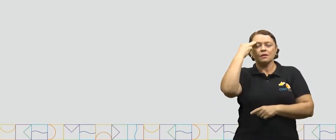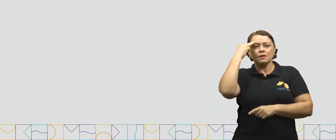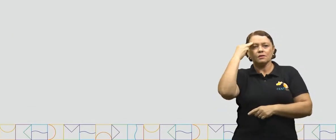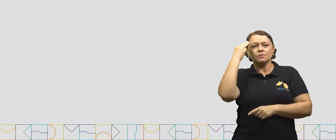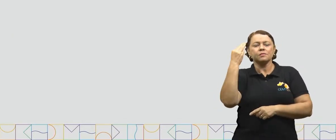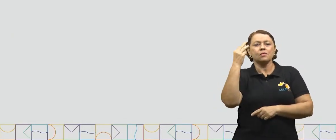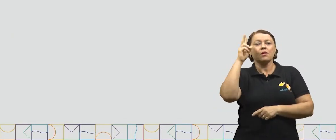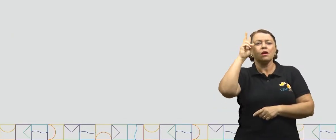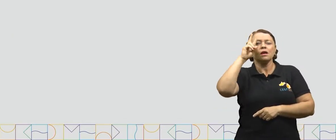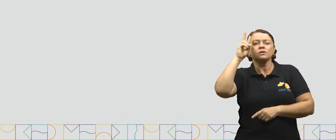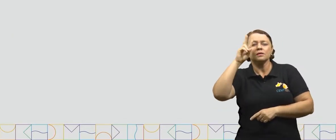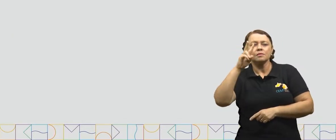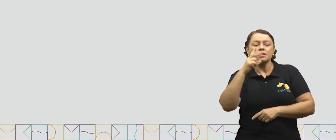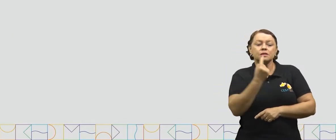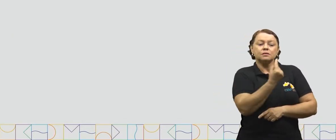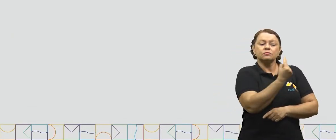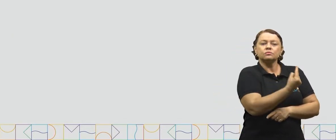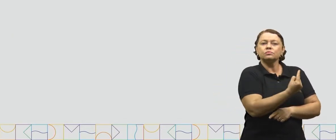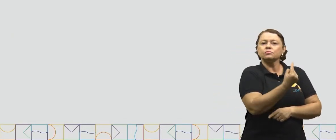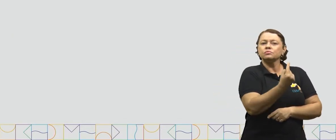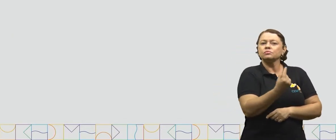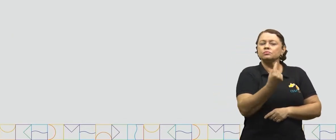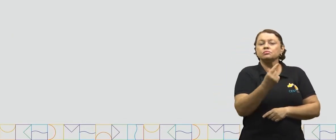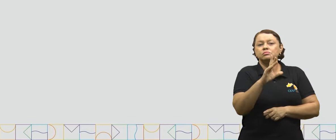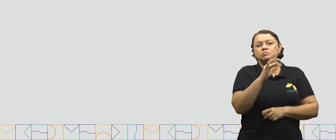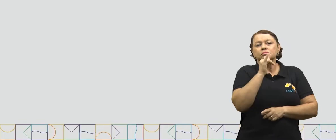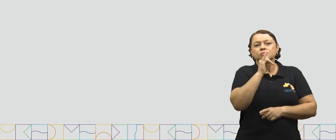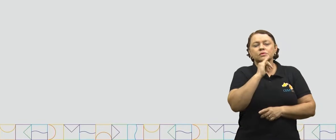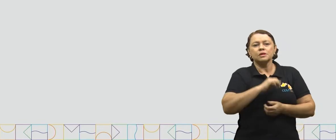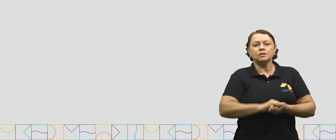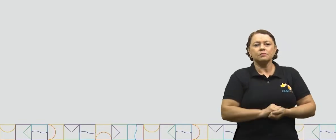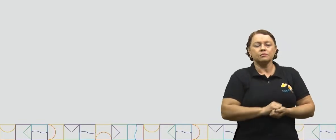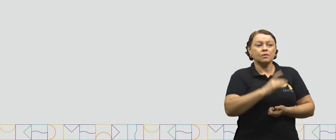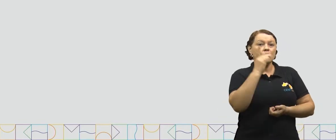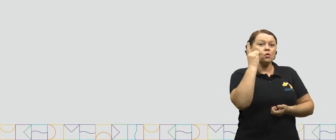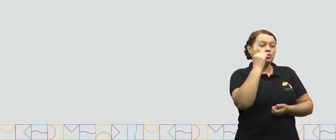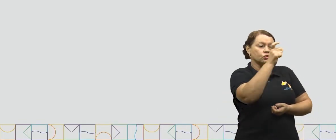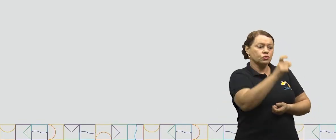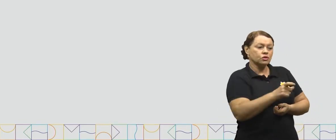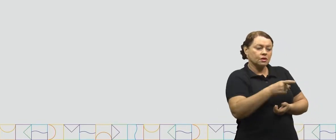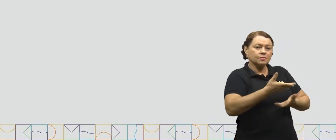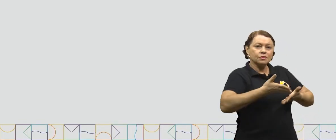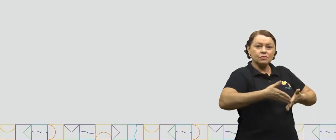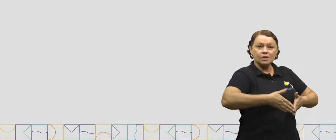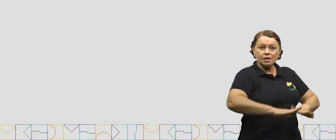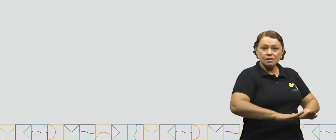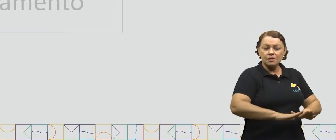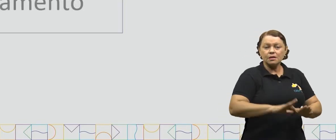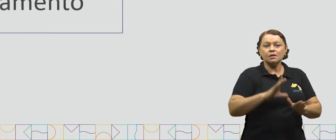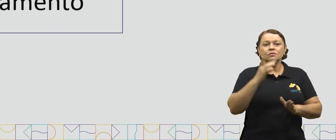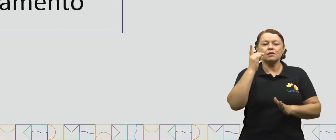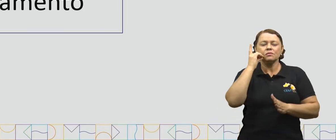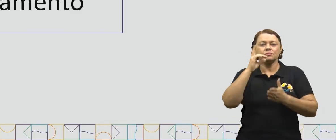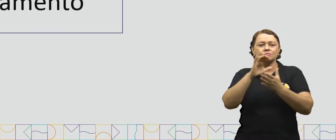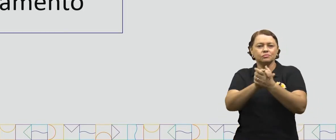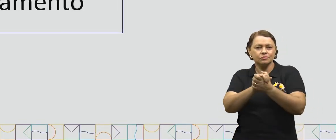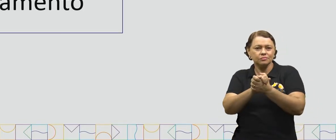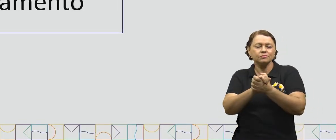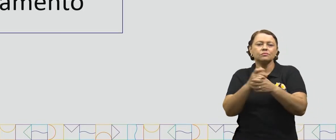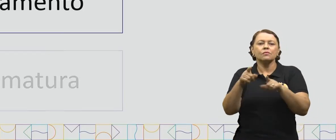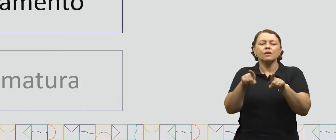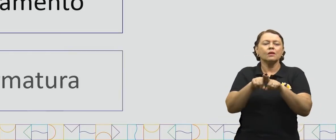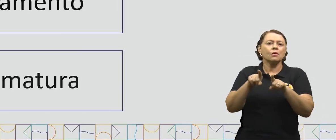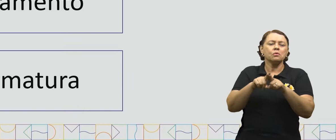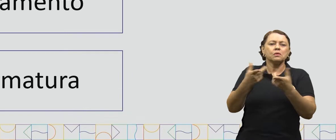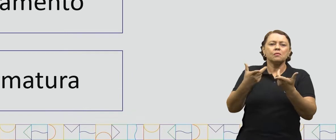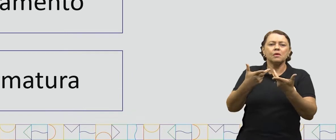individuais, que se tratam de alguém especificamente. Por exemplo, o dia em que nasci, o dia em que casei, ou